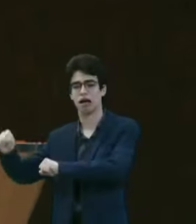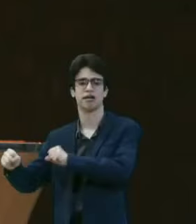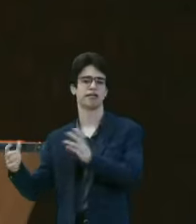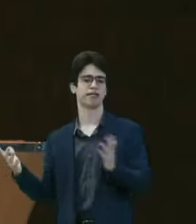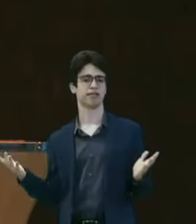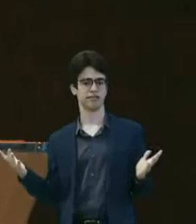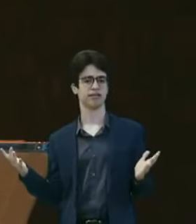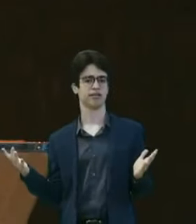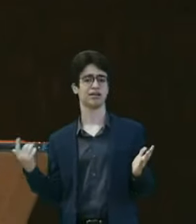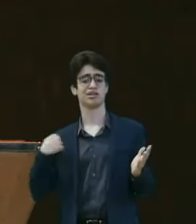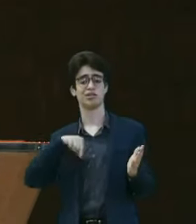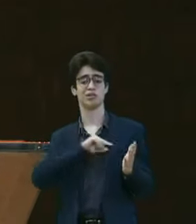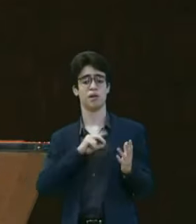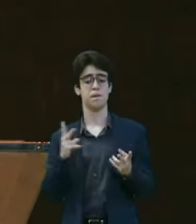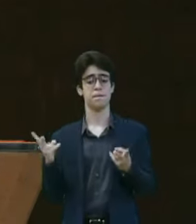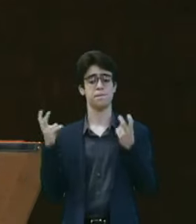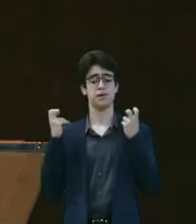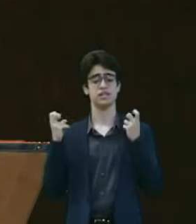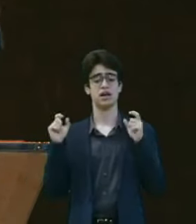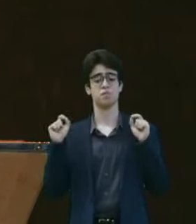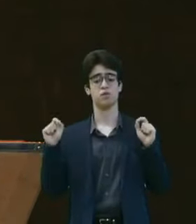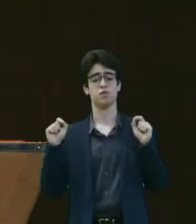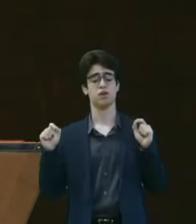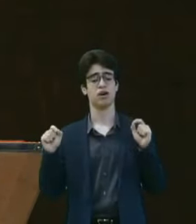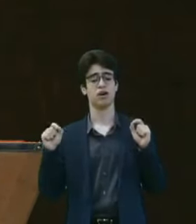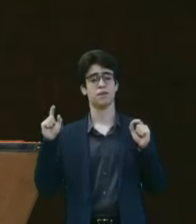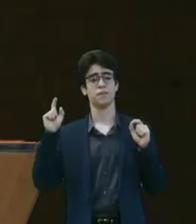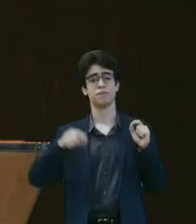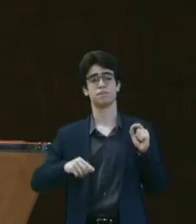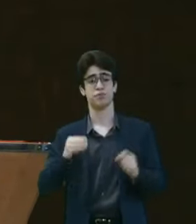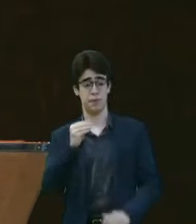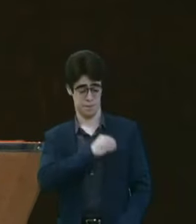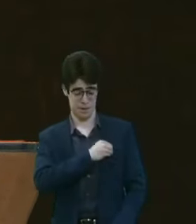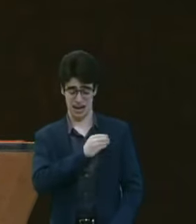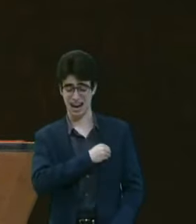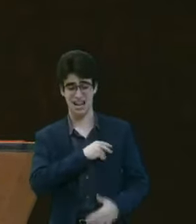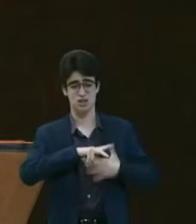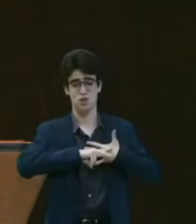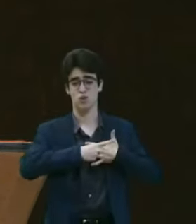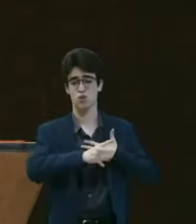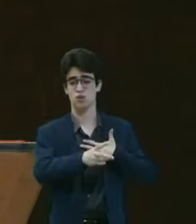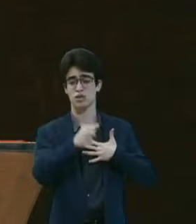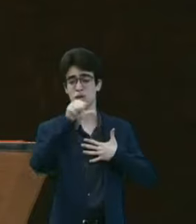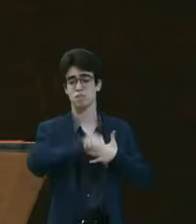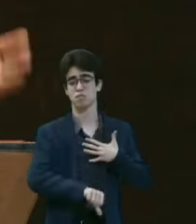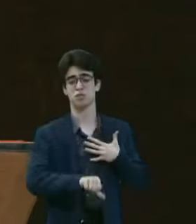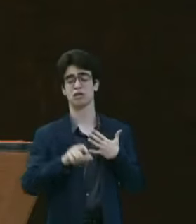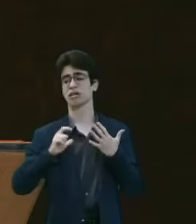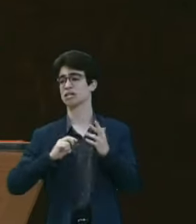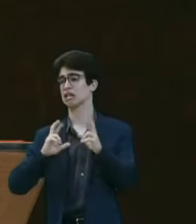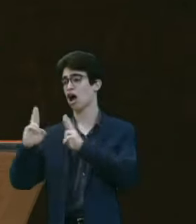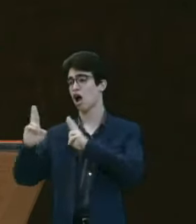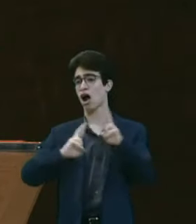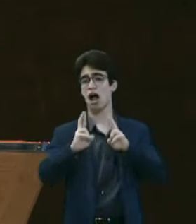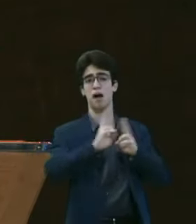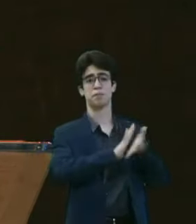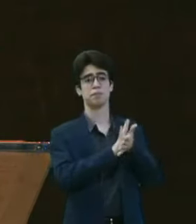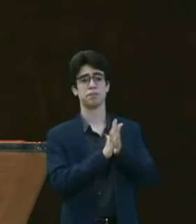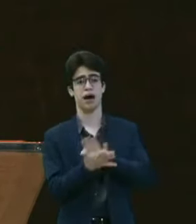vemos como a queda desconfigura as relações entre os casais, entre o homem e a